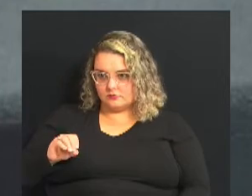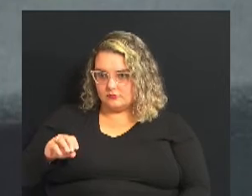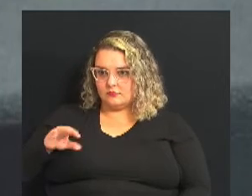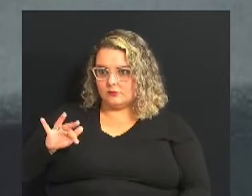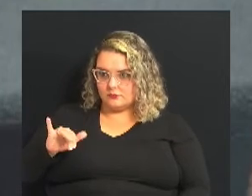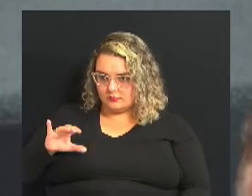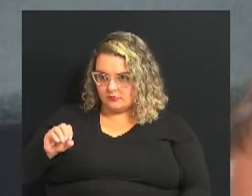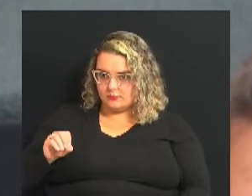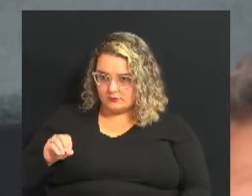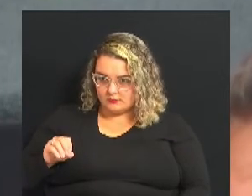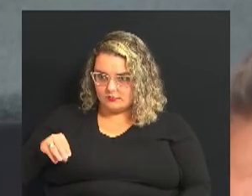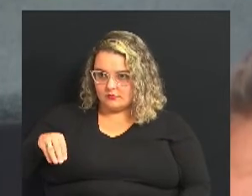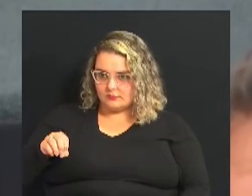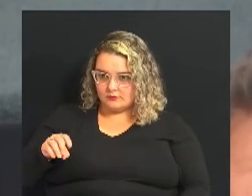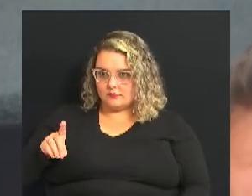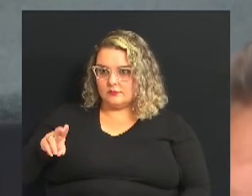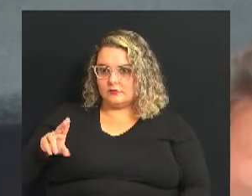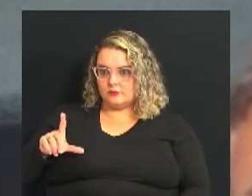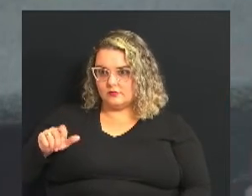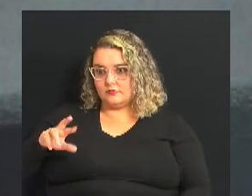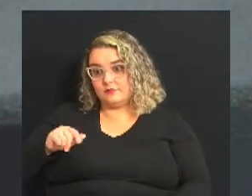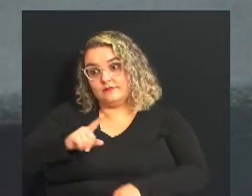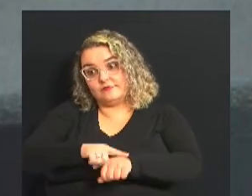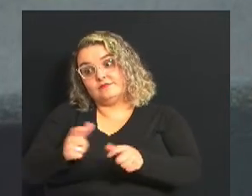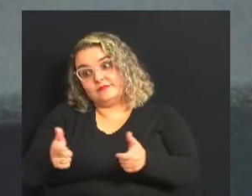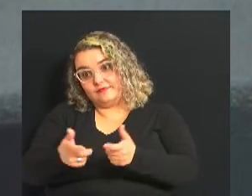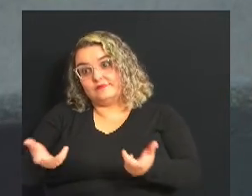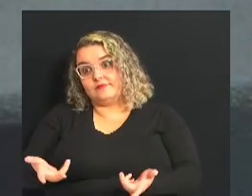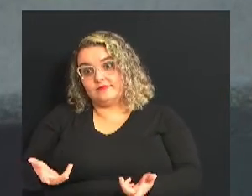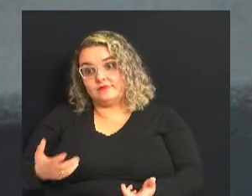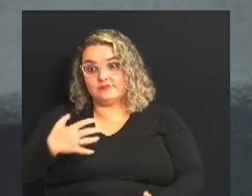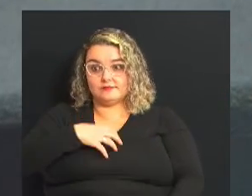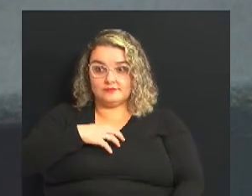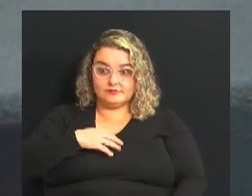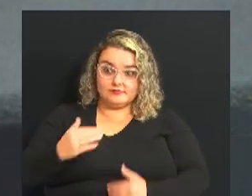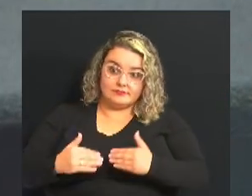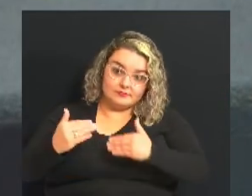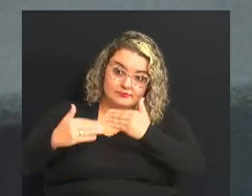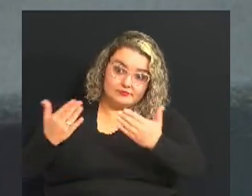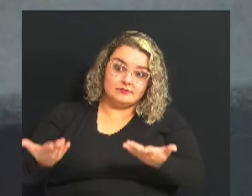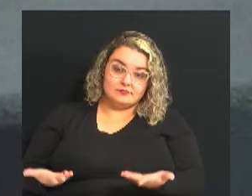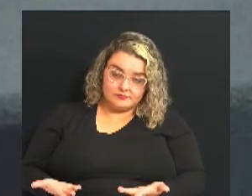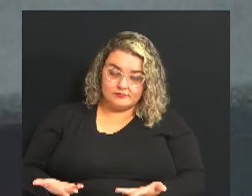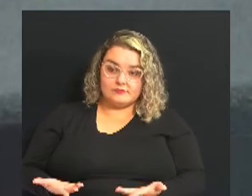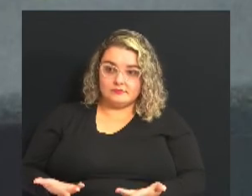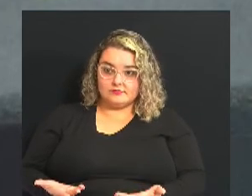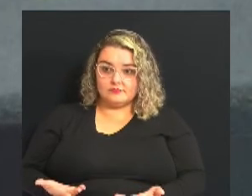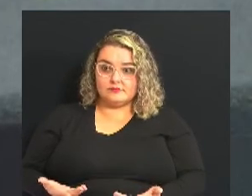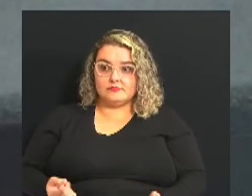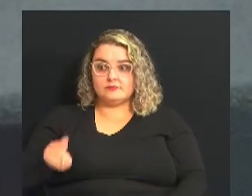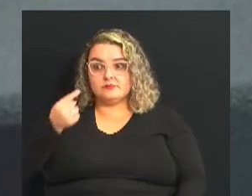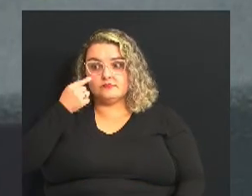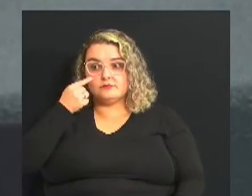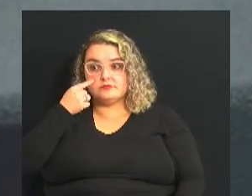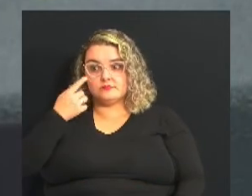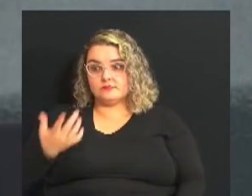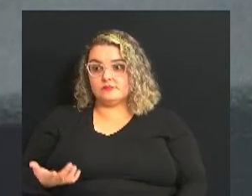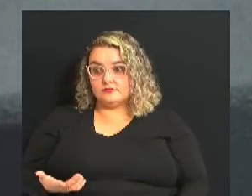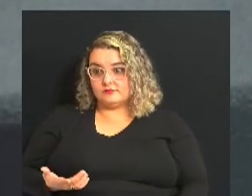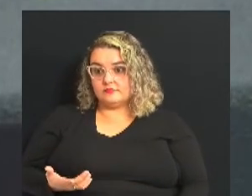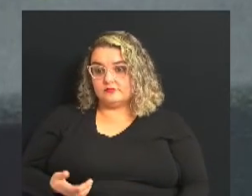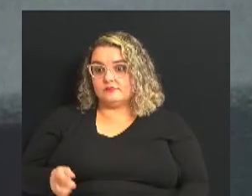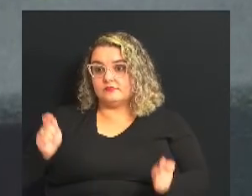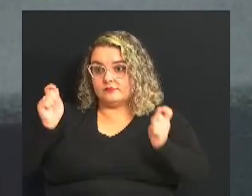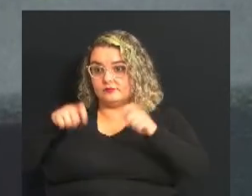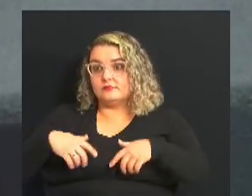está curto agora, é uma nova forma de construir redes, né? A gente vê assim a